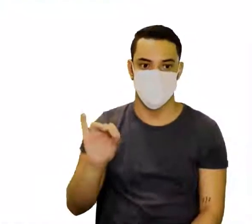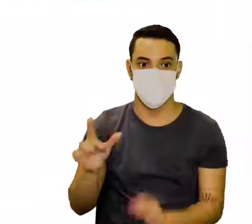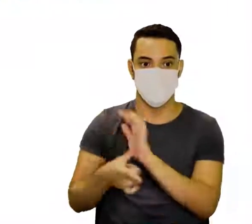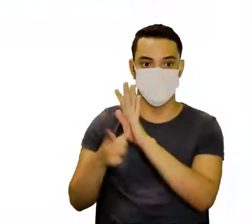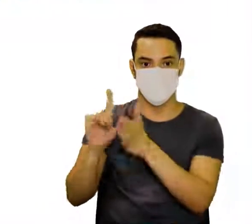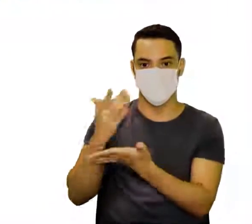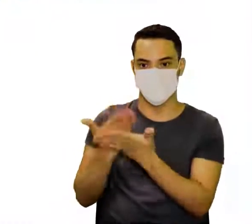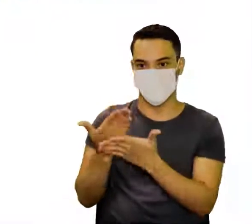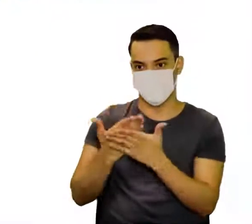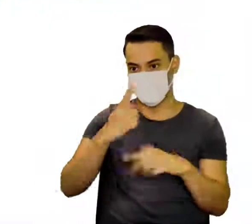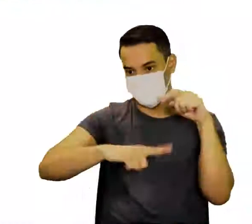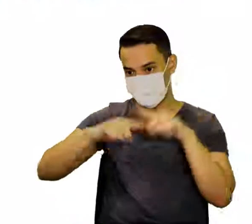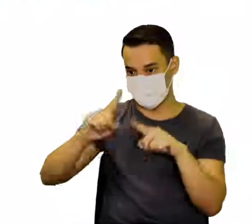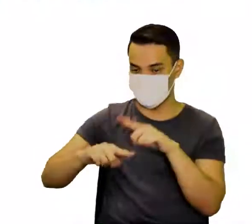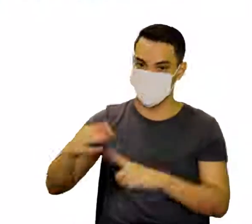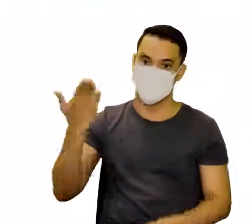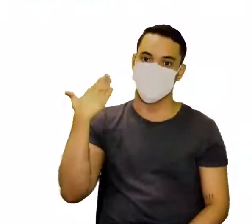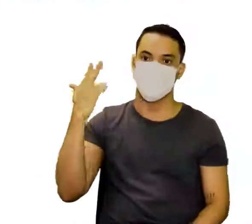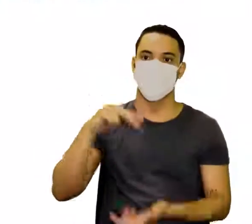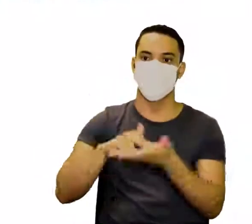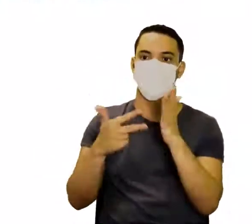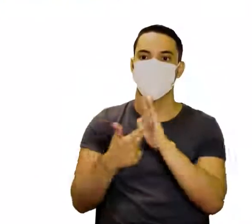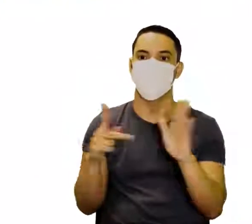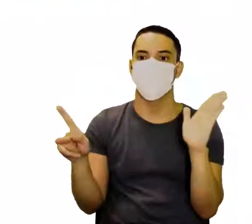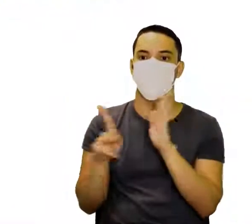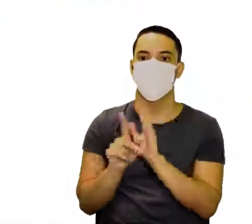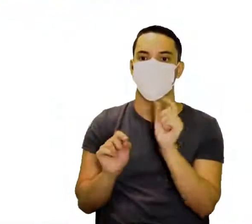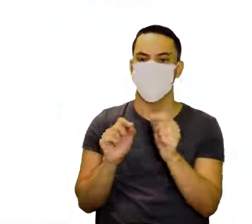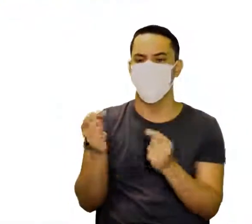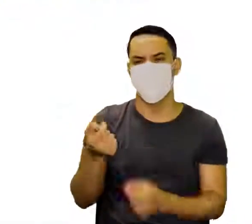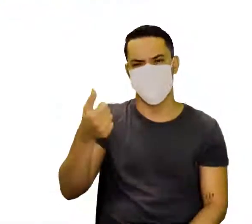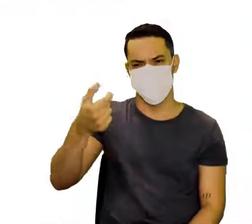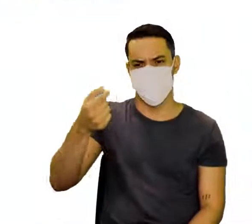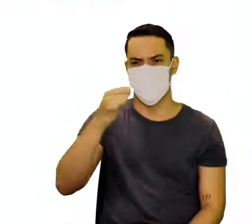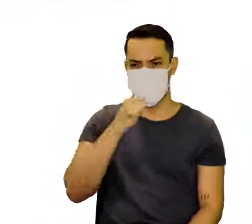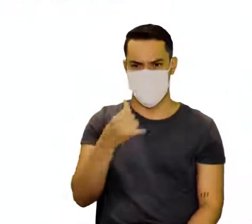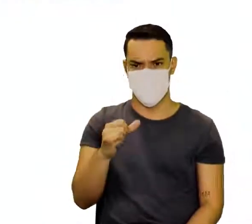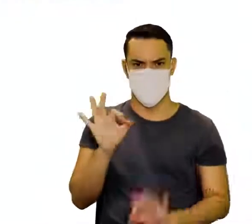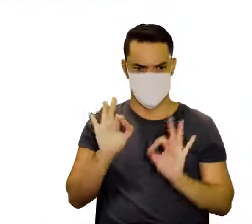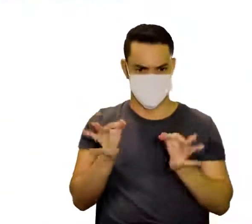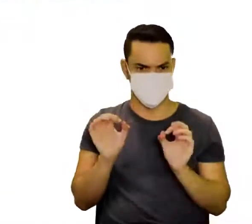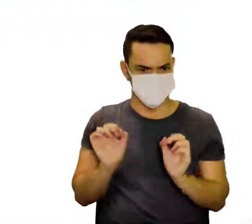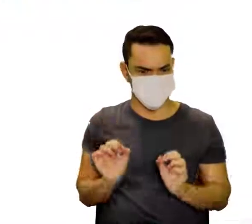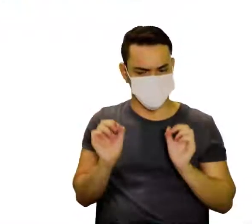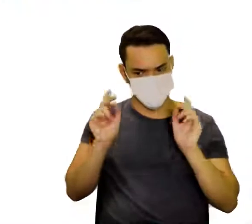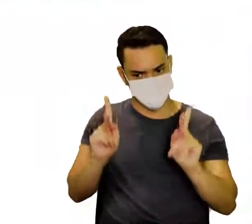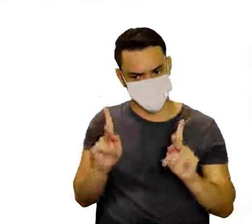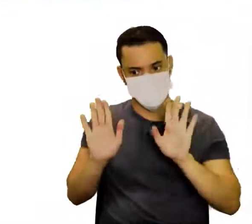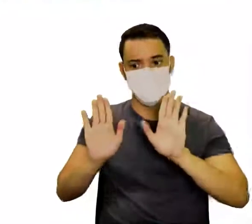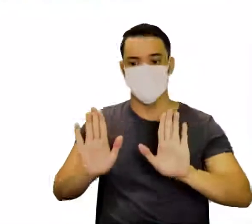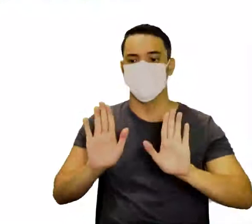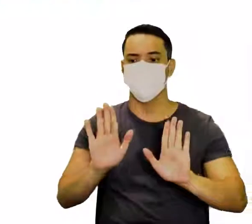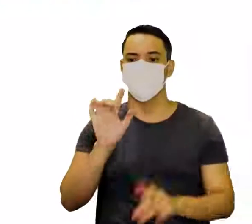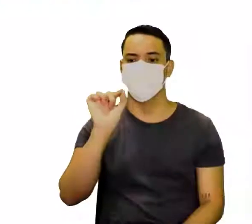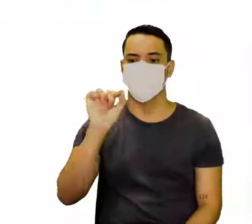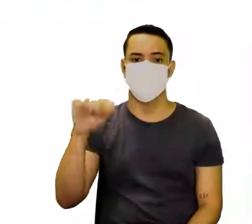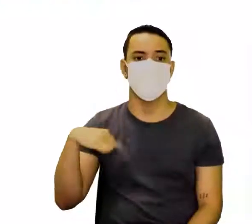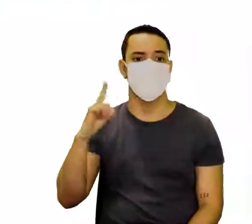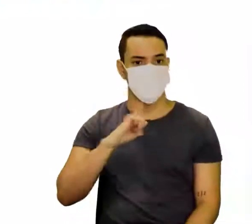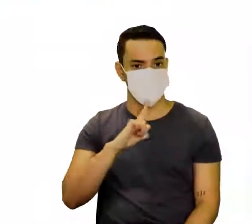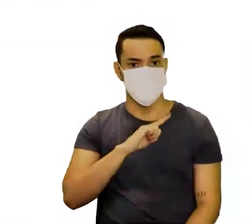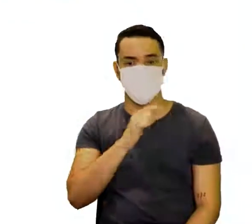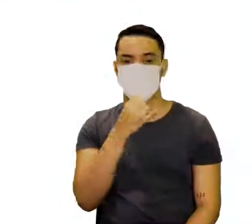aula de aparelhos, é para medir corrente de baixa intensidade. Tá bom, pessoal? Ok. Então ali eu tenho a